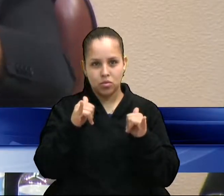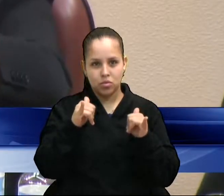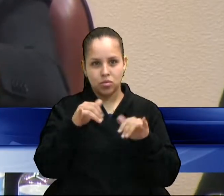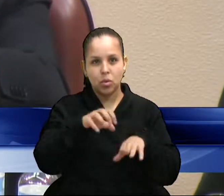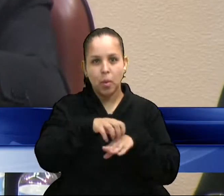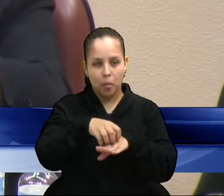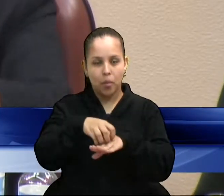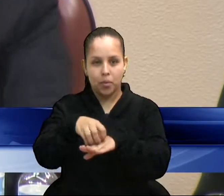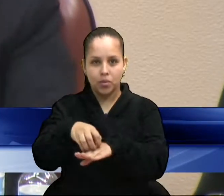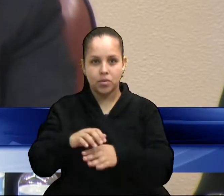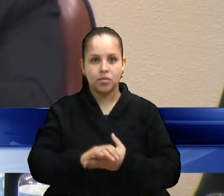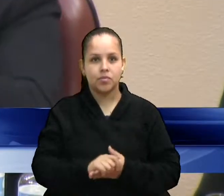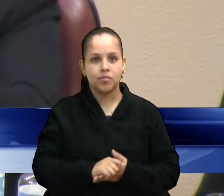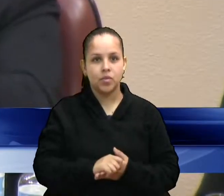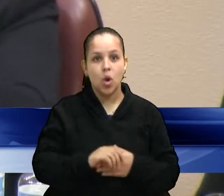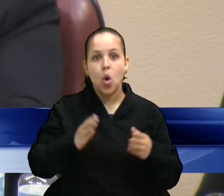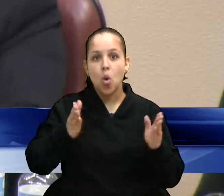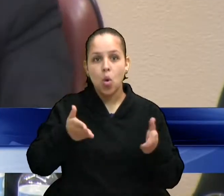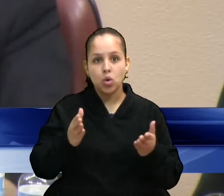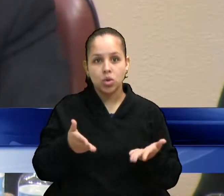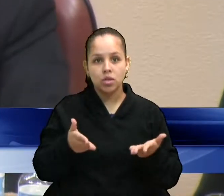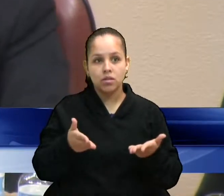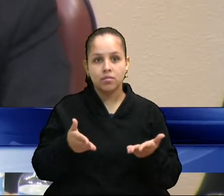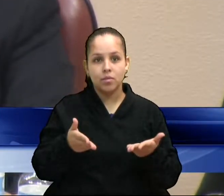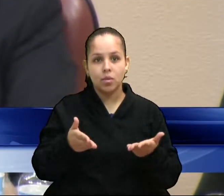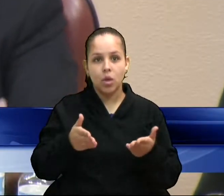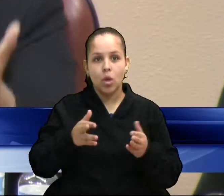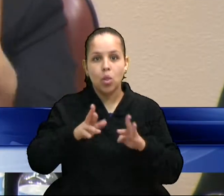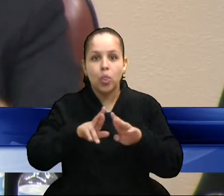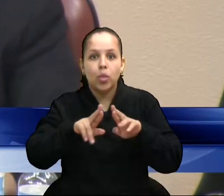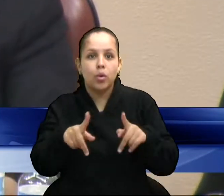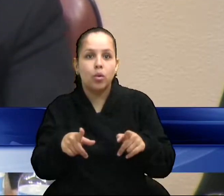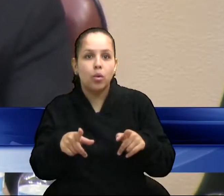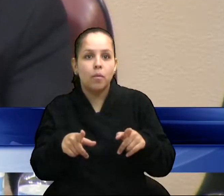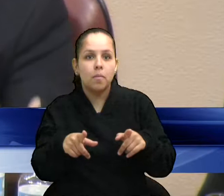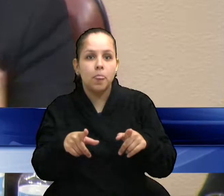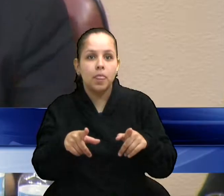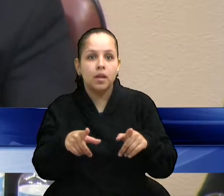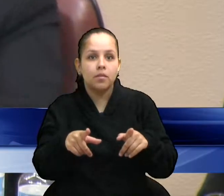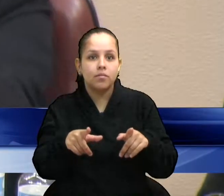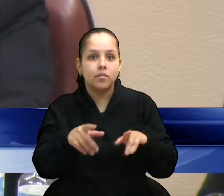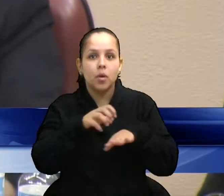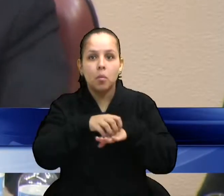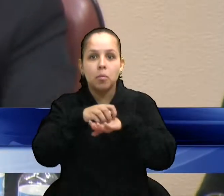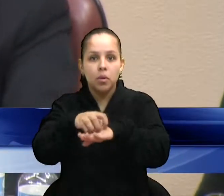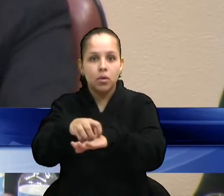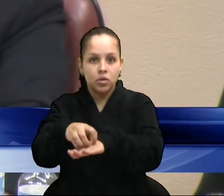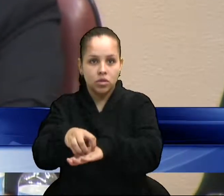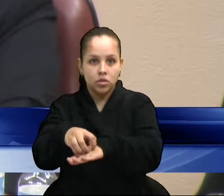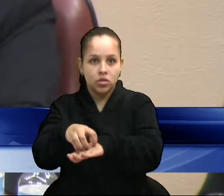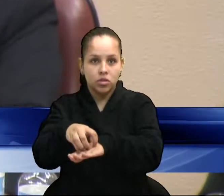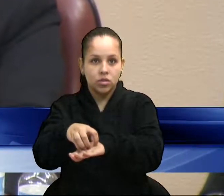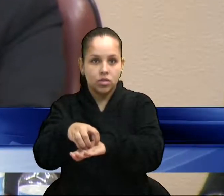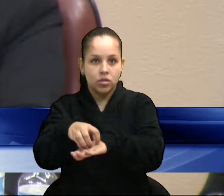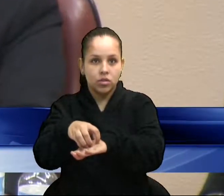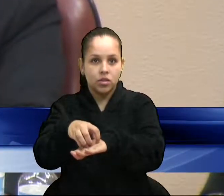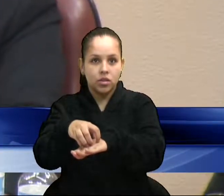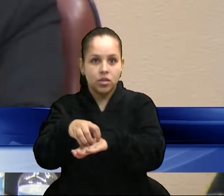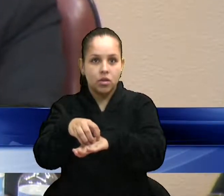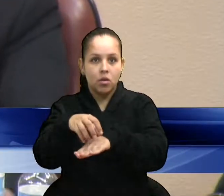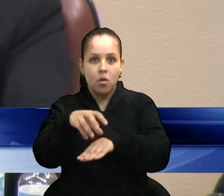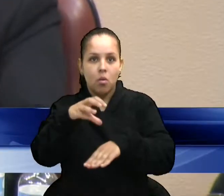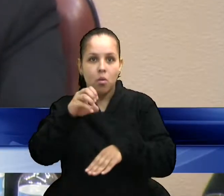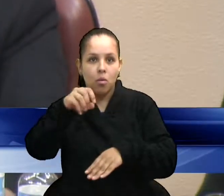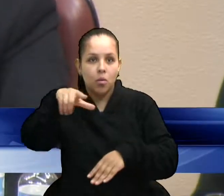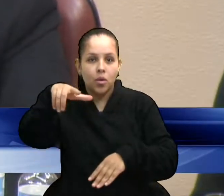Dizia lá. Hoje está inverso. Hoje o transporte seletivo está mais barato que o transporte coletivo,